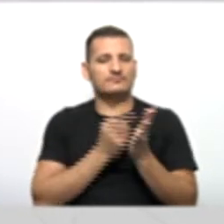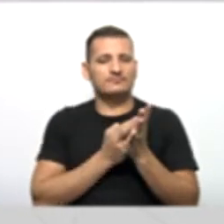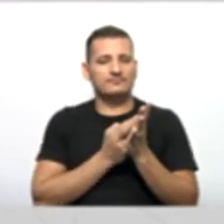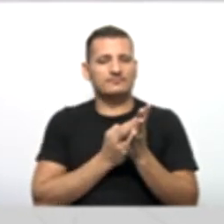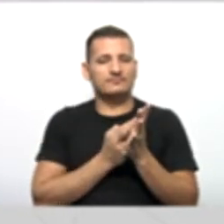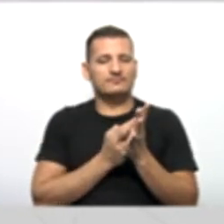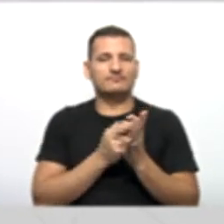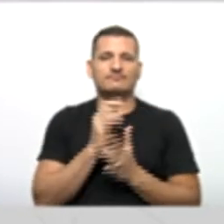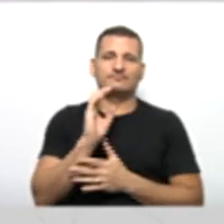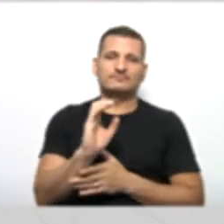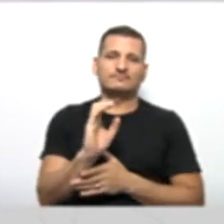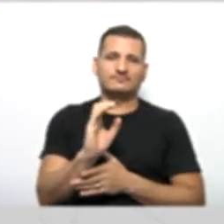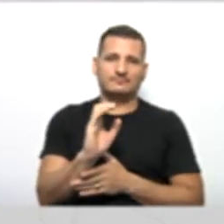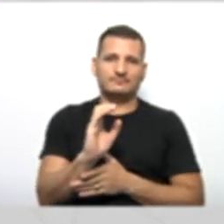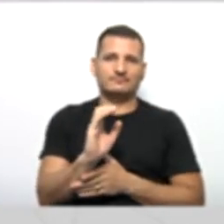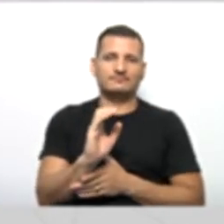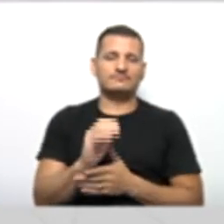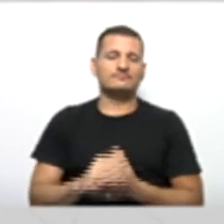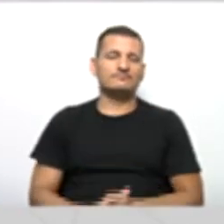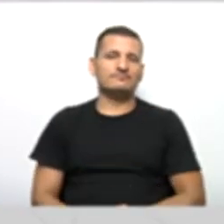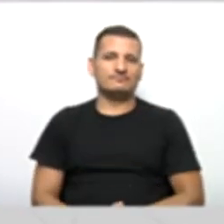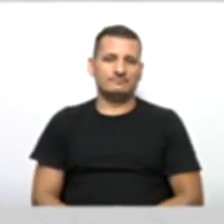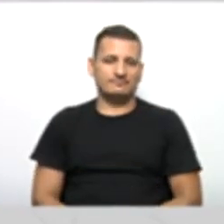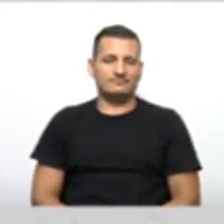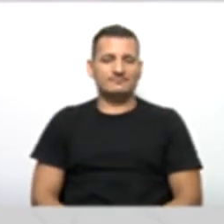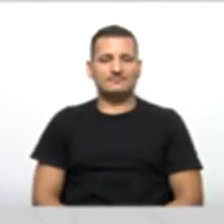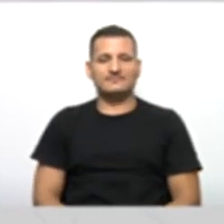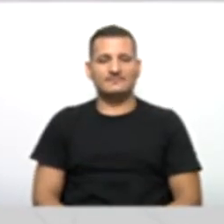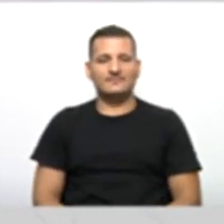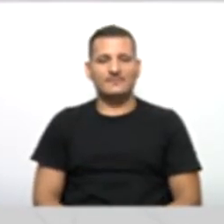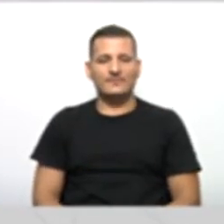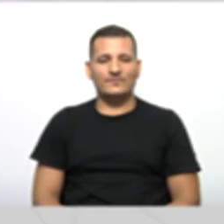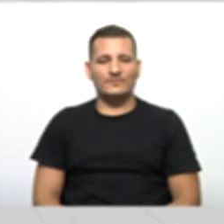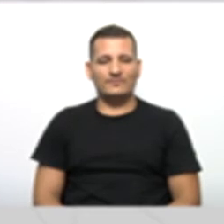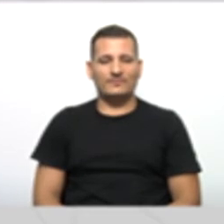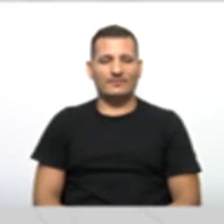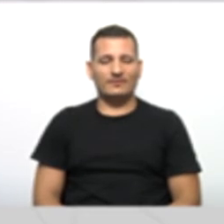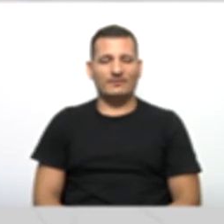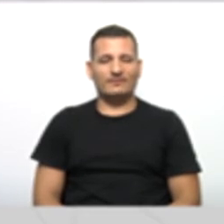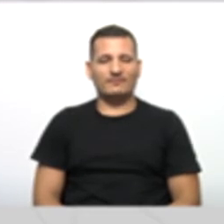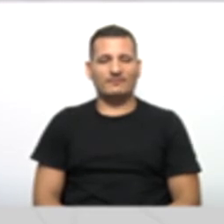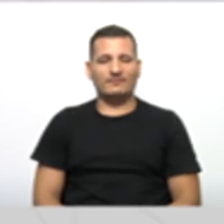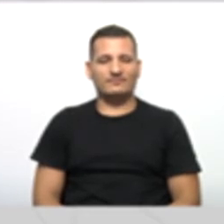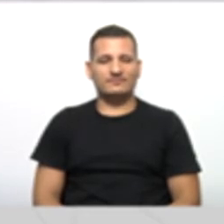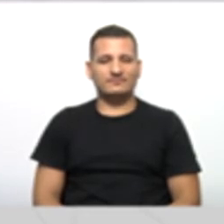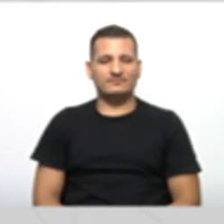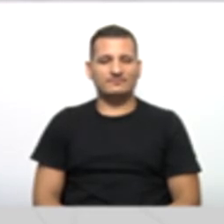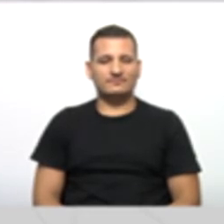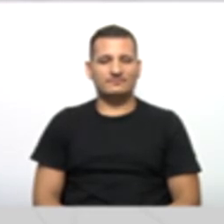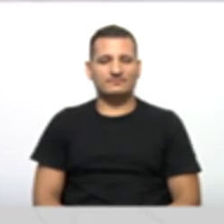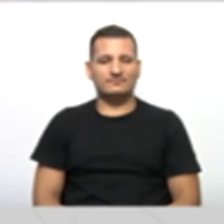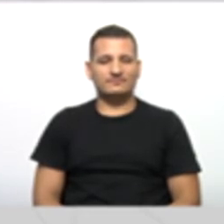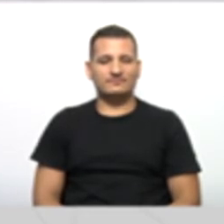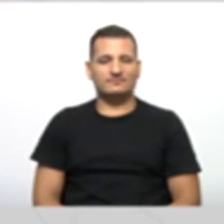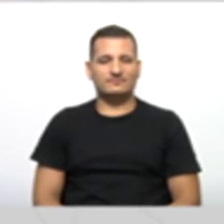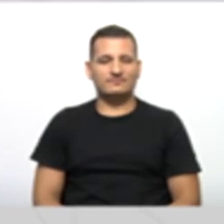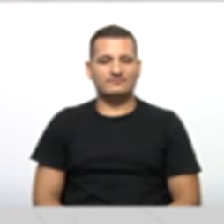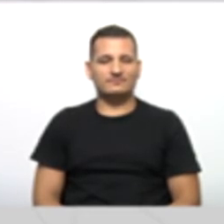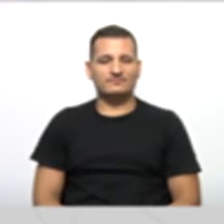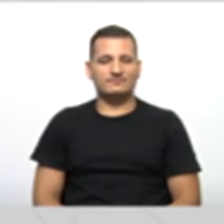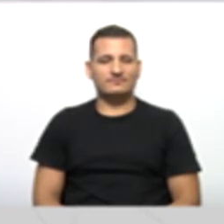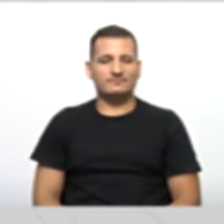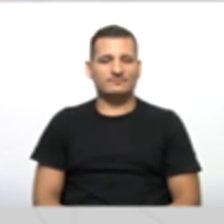alternativa C. Alternativa C? Vamos lá. Bora dar uma olhada aqui, gente. A gente sabe que os macroprocessos são aquelas